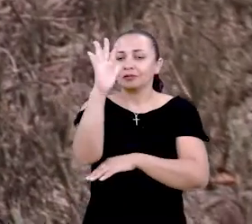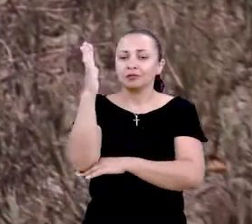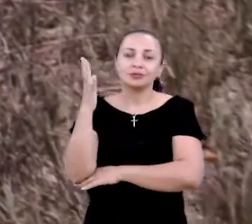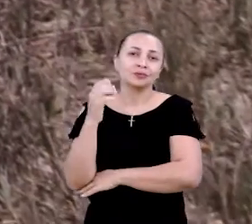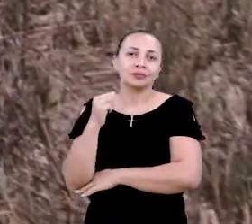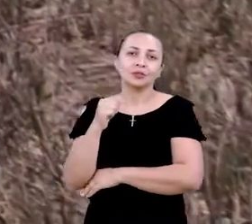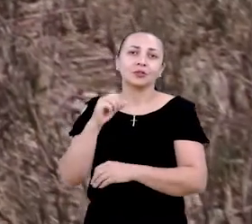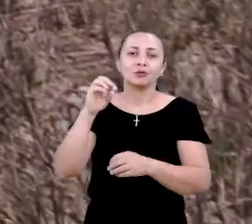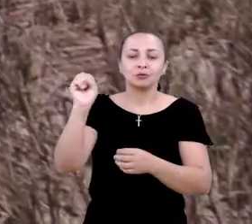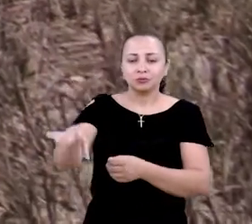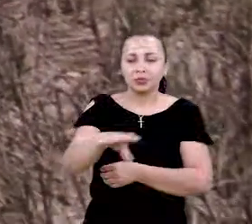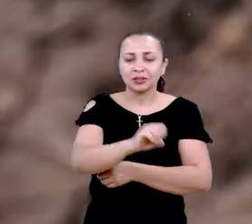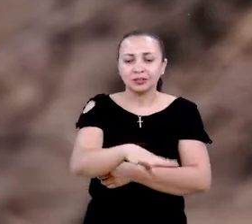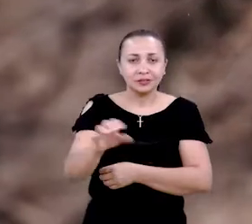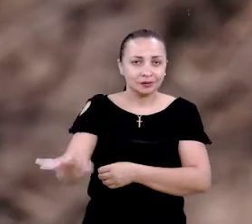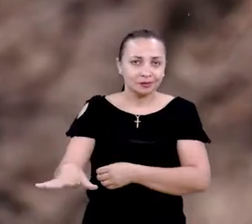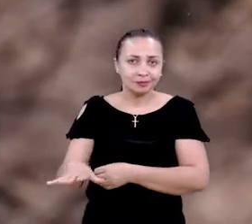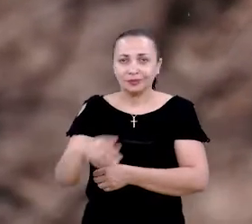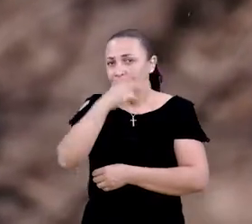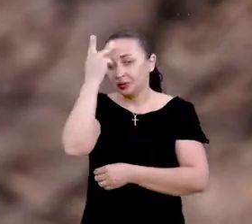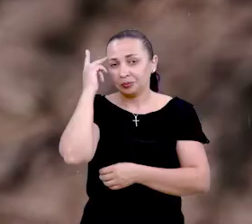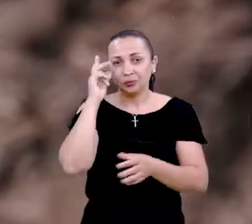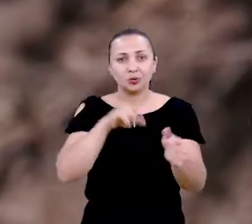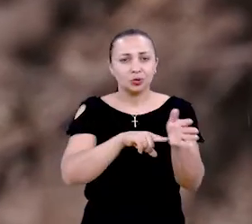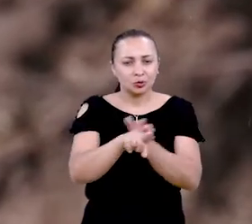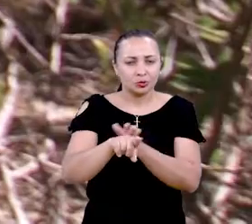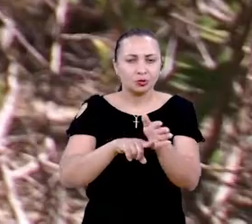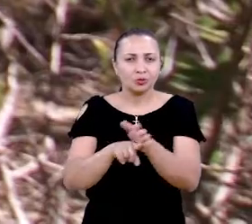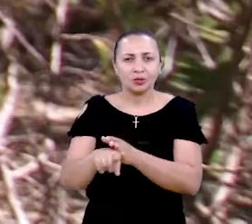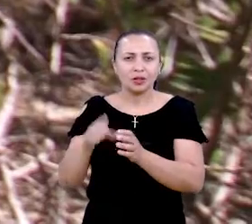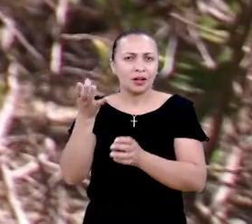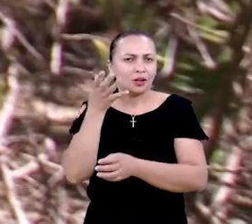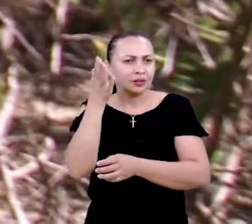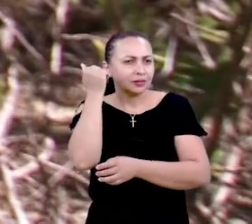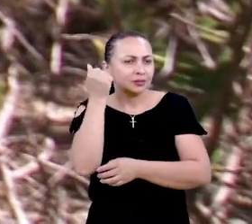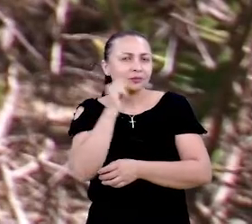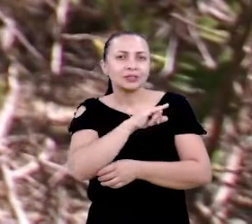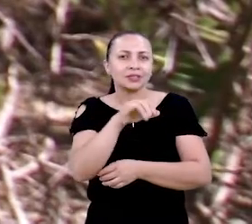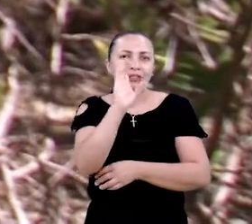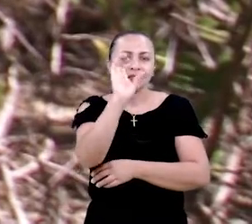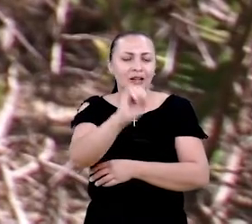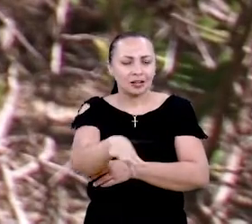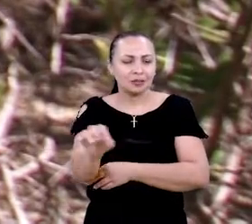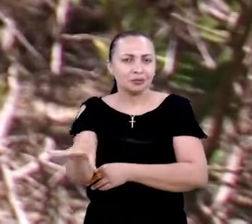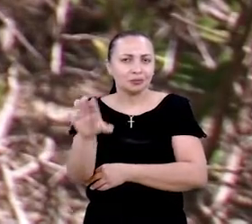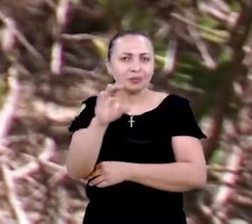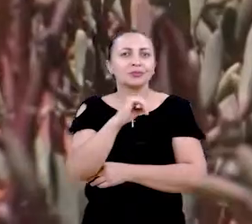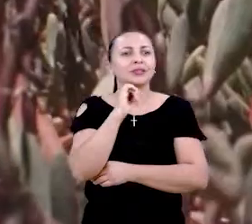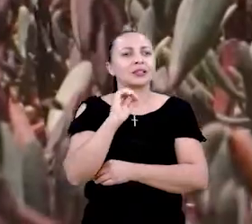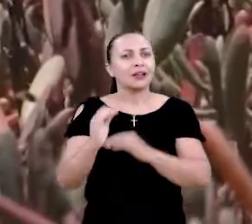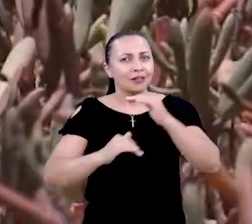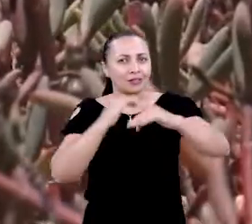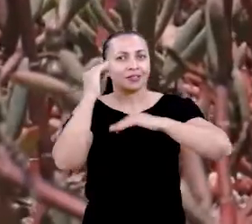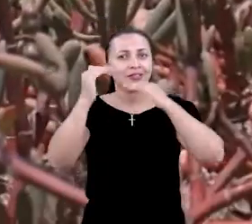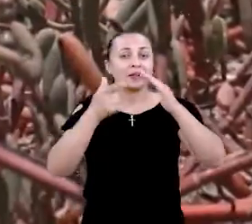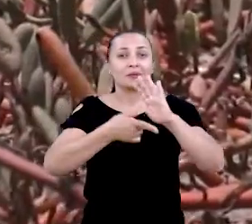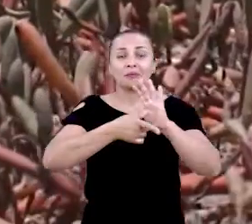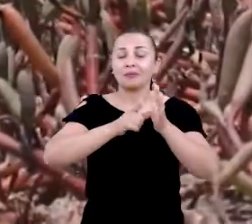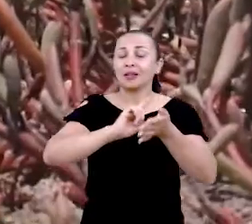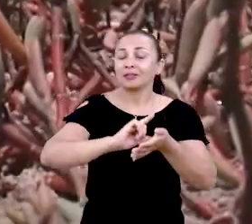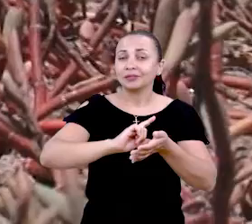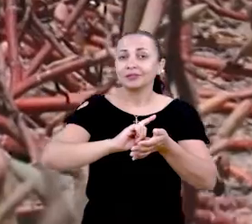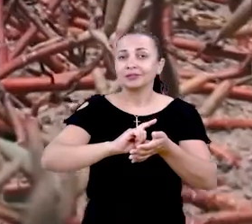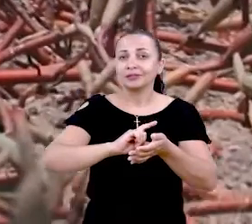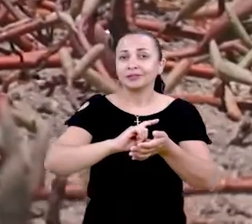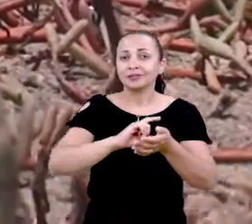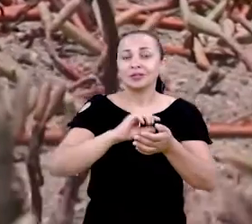de manguezais foram plantadas. Os pesquisadores queriam saber se as plantas iriam se estabelecer e crescer. Mas antes dos